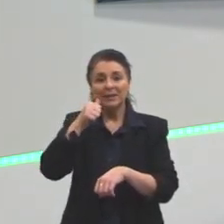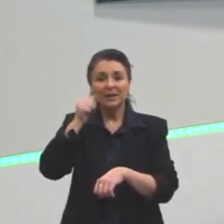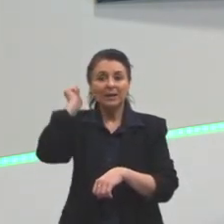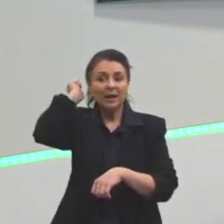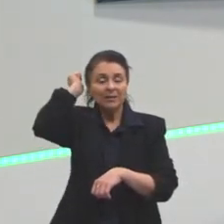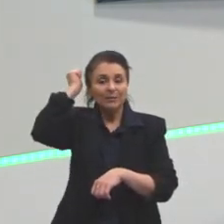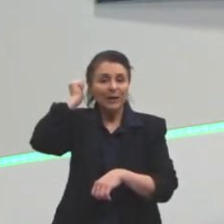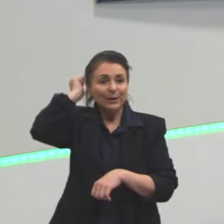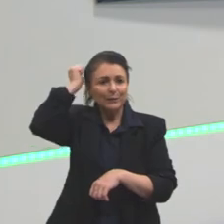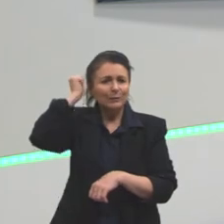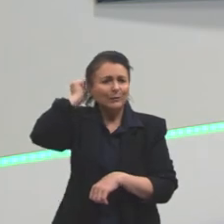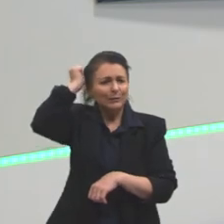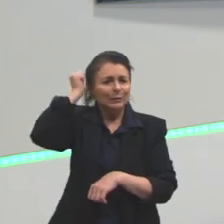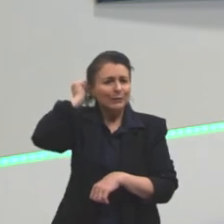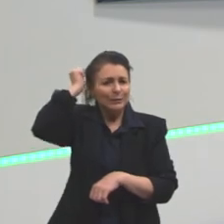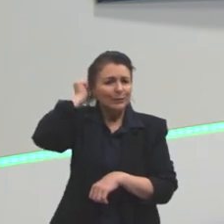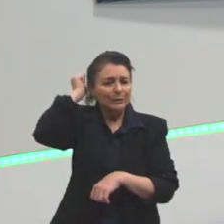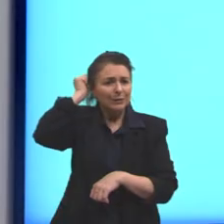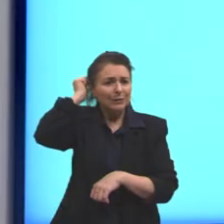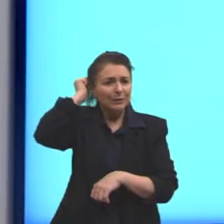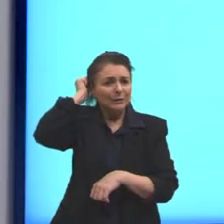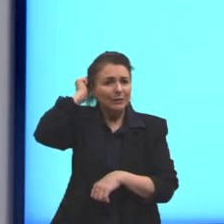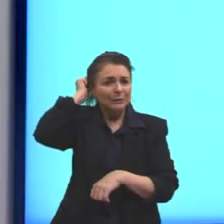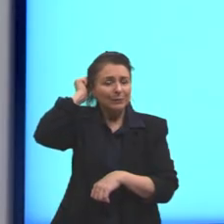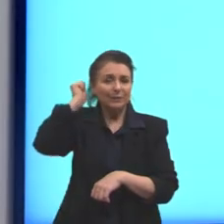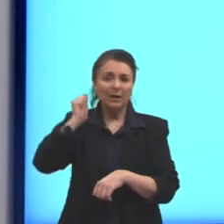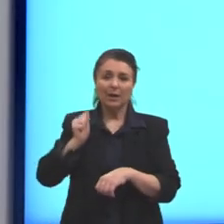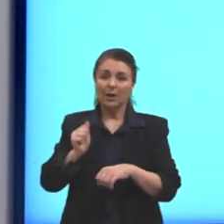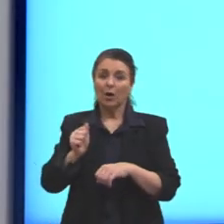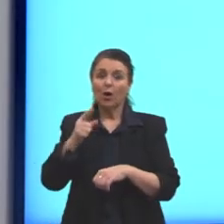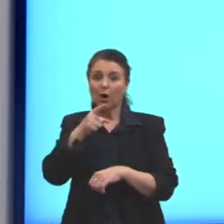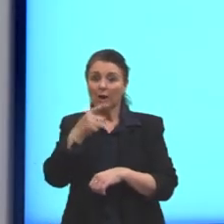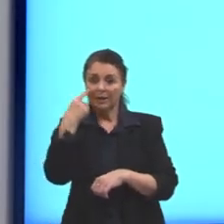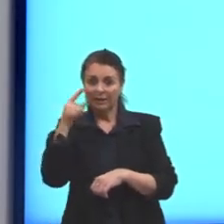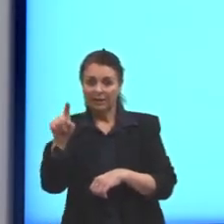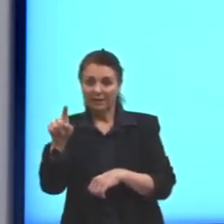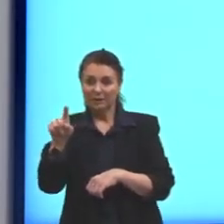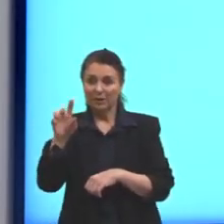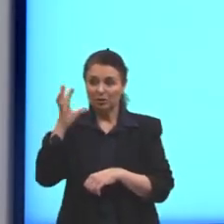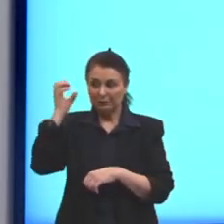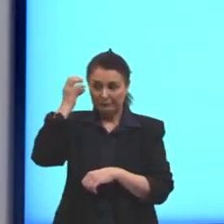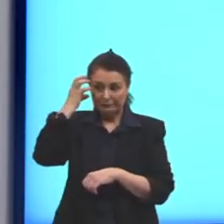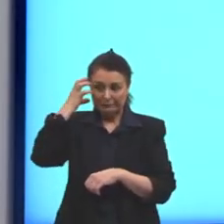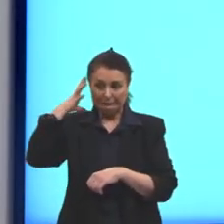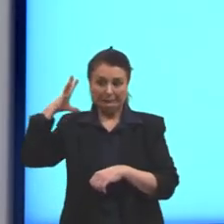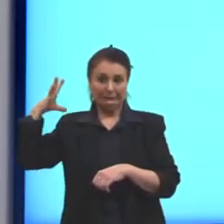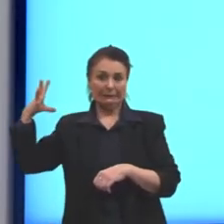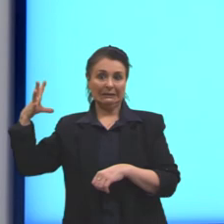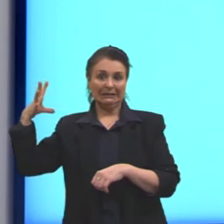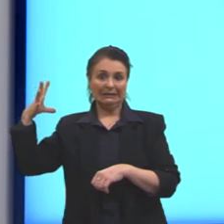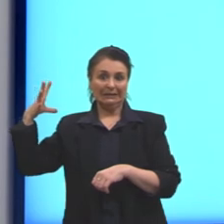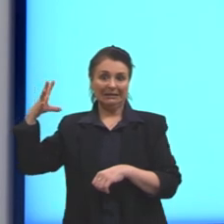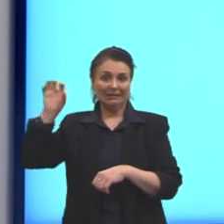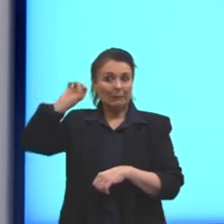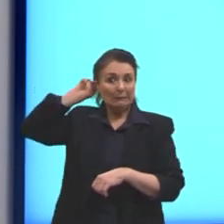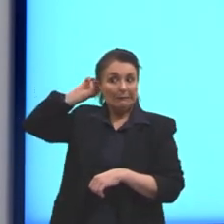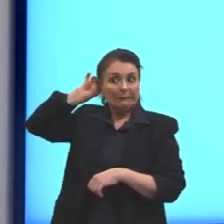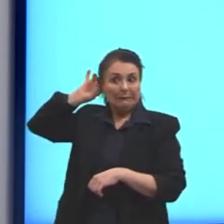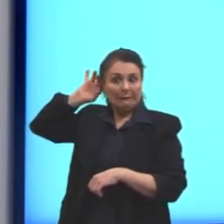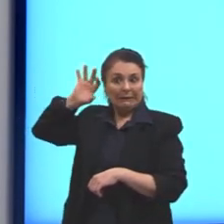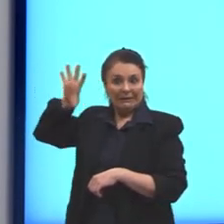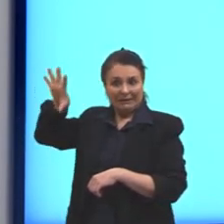esfregou né Um pouquinho no cabelo dela às vezes acontece de grudar o cabelo assim na no balão tá